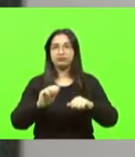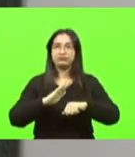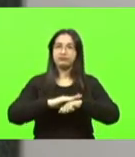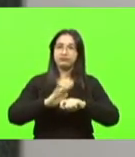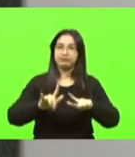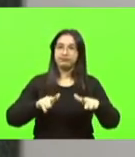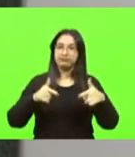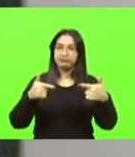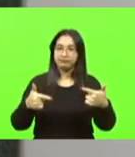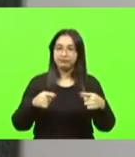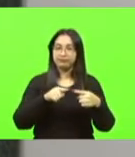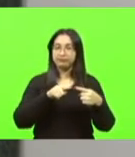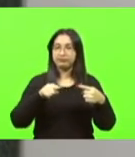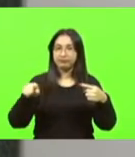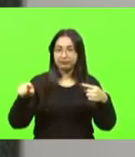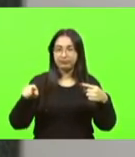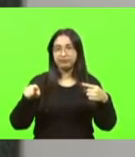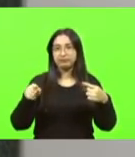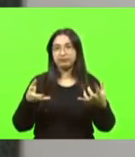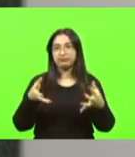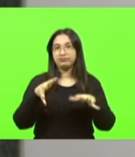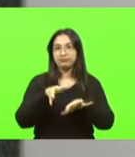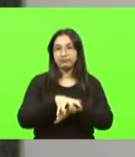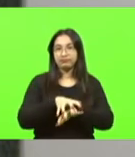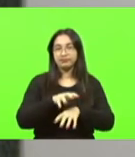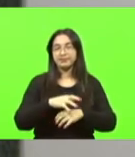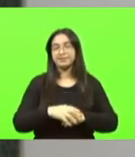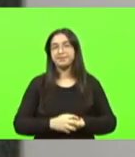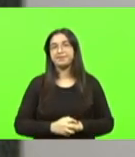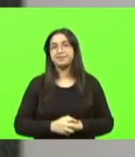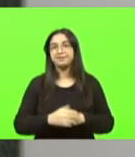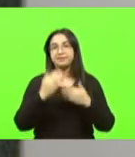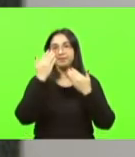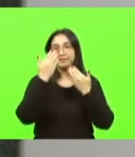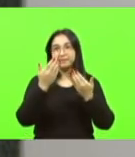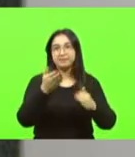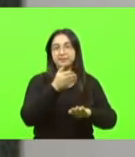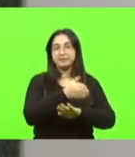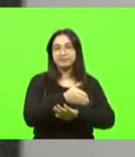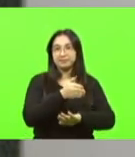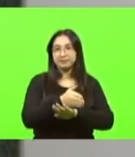essa semana de inclusão. Eu agradeço a participação de